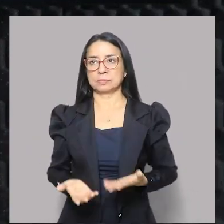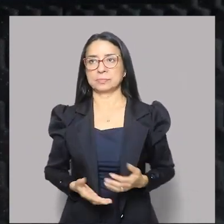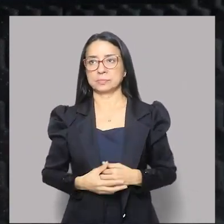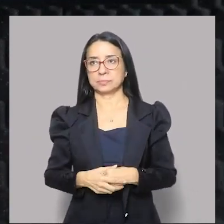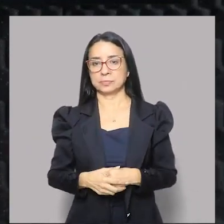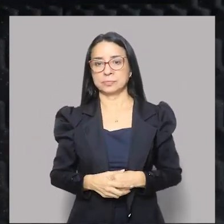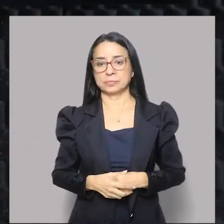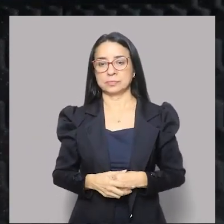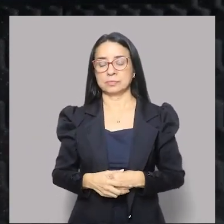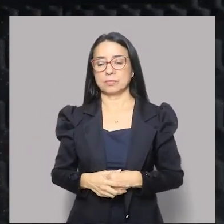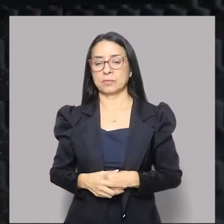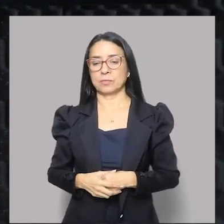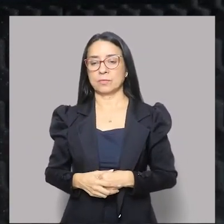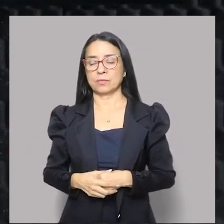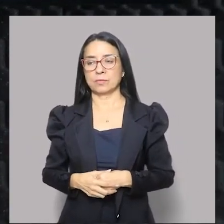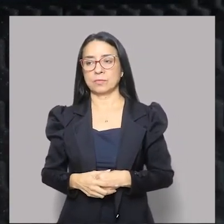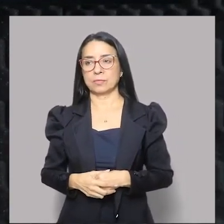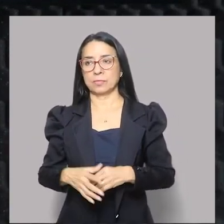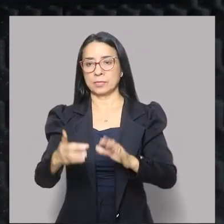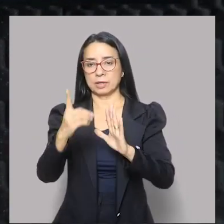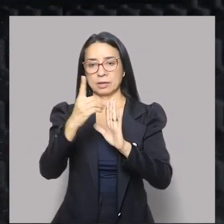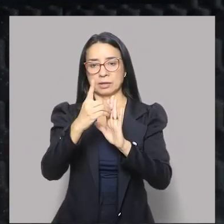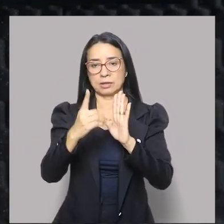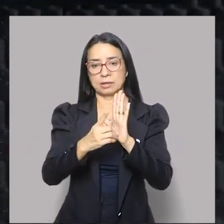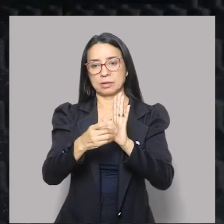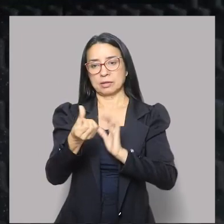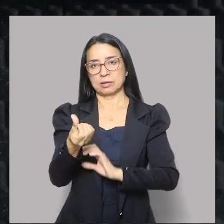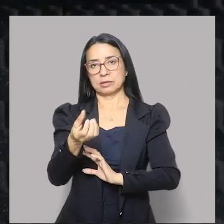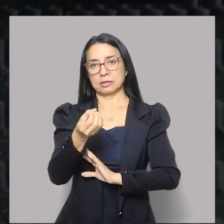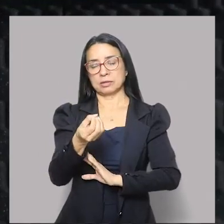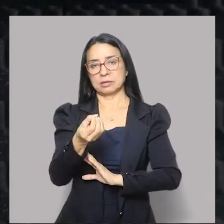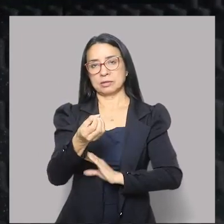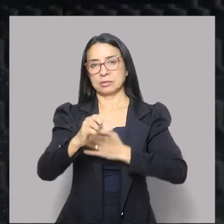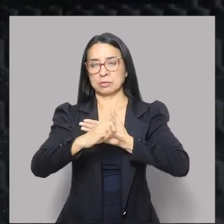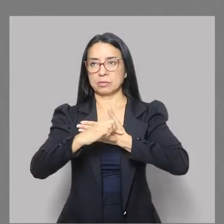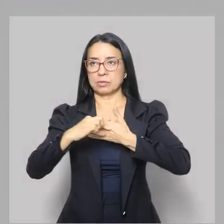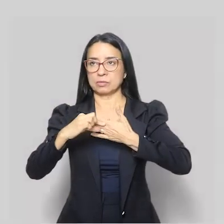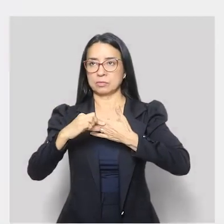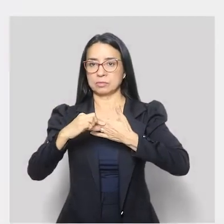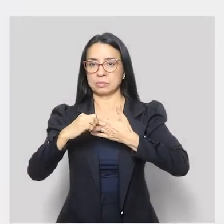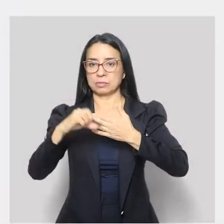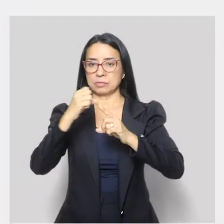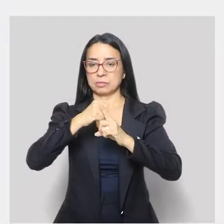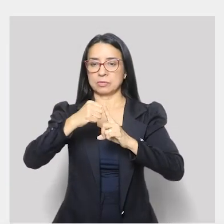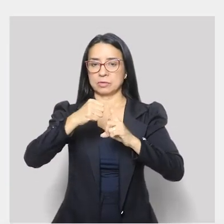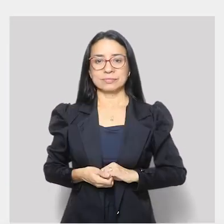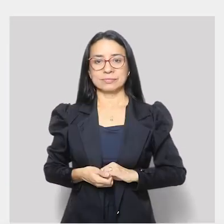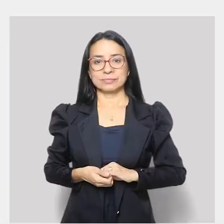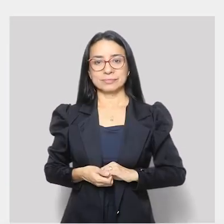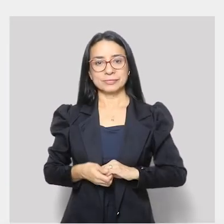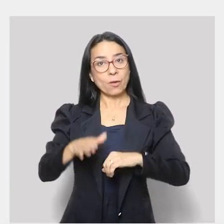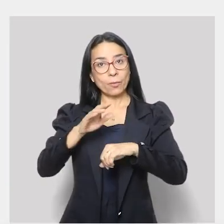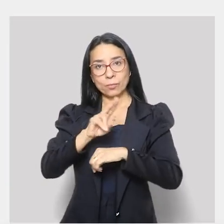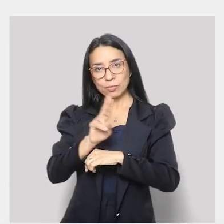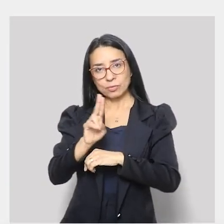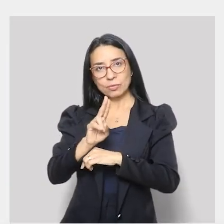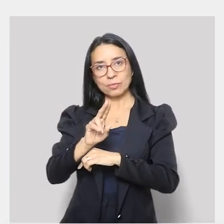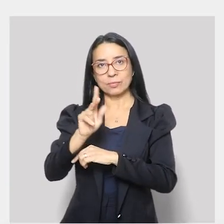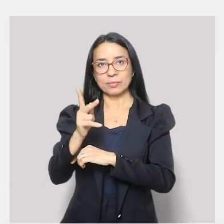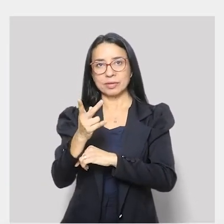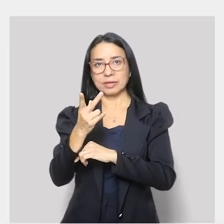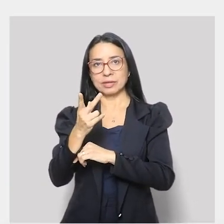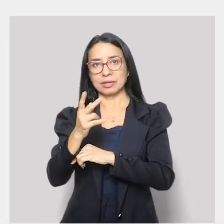cidadania. Na década de 60, um autor, um sociólogo francês, na verdade, chamado